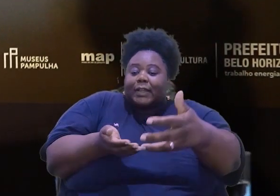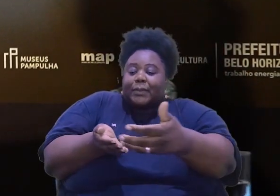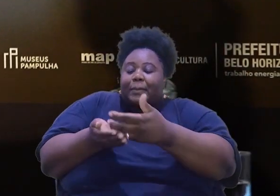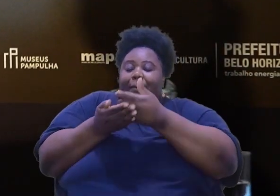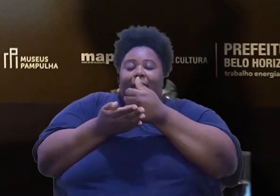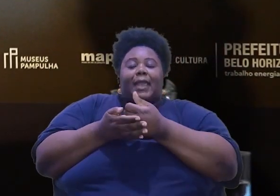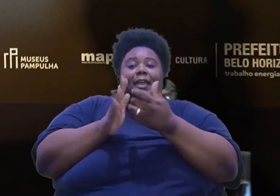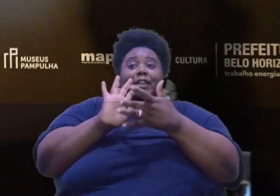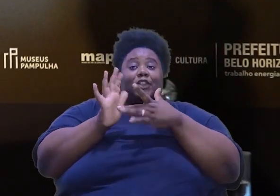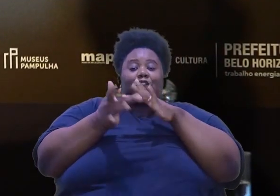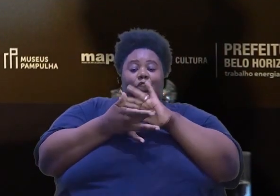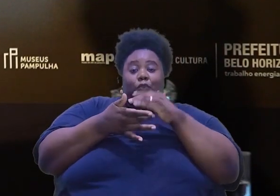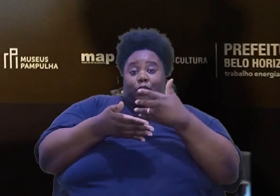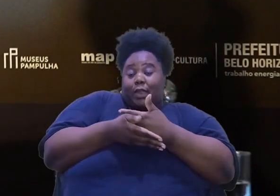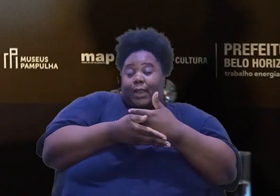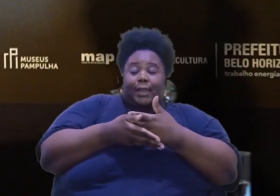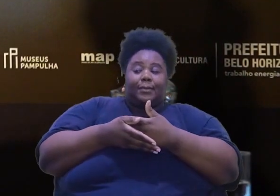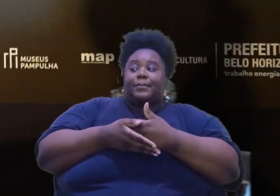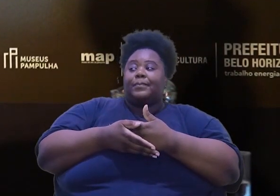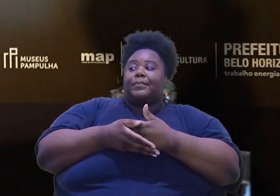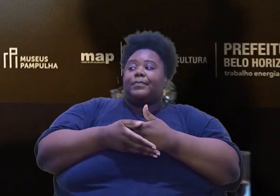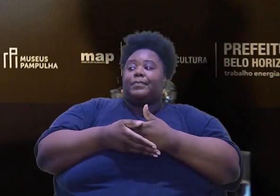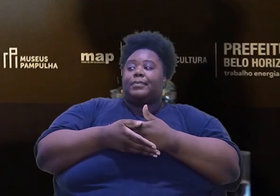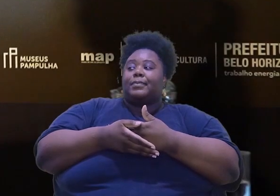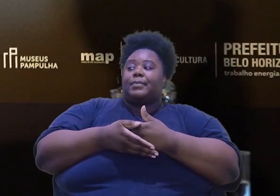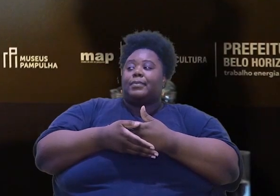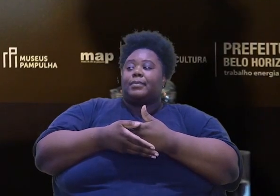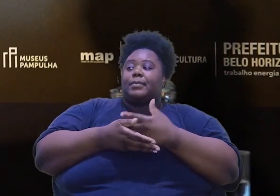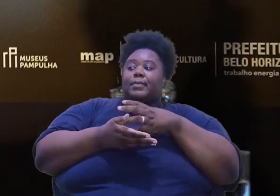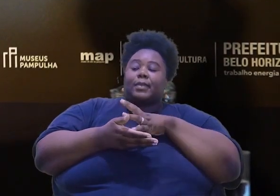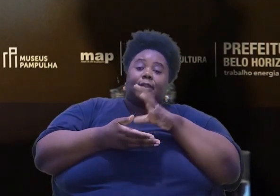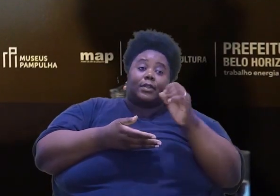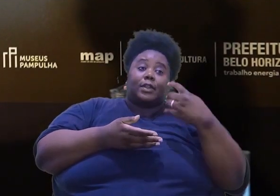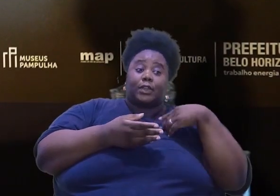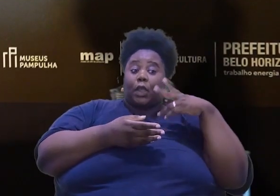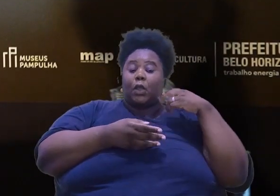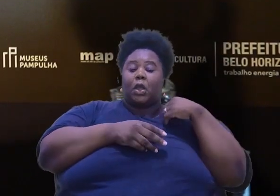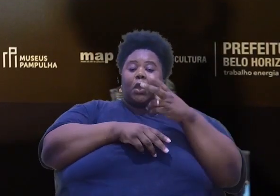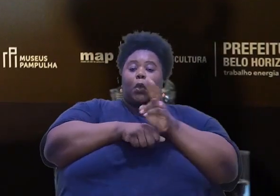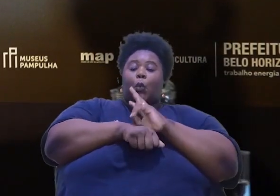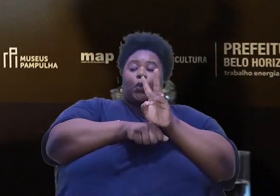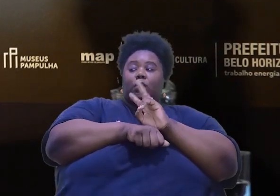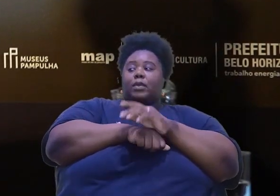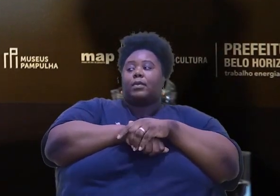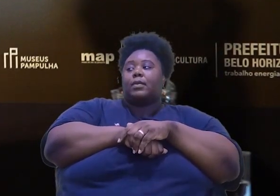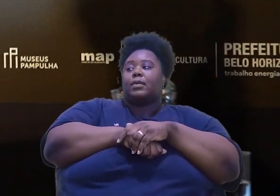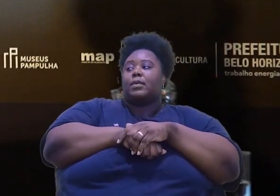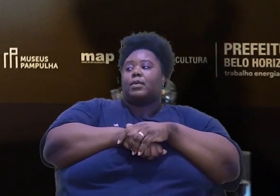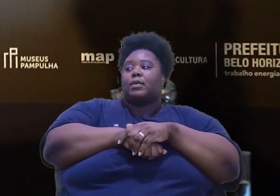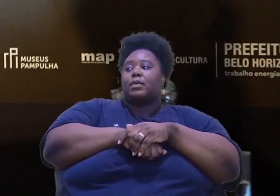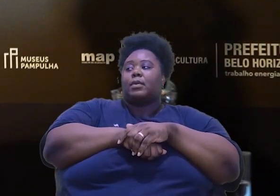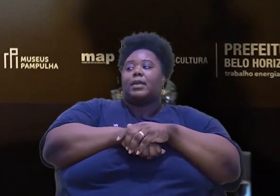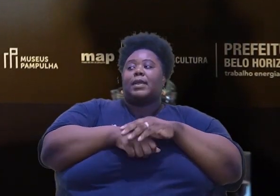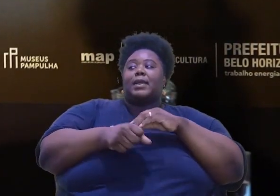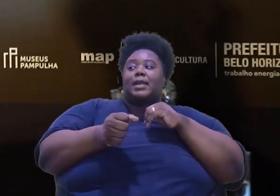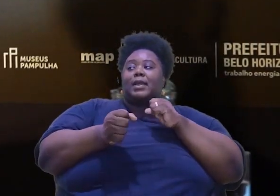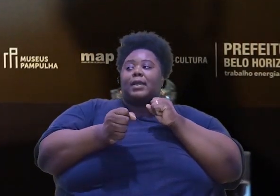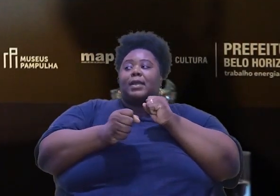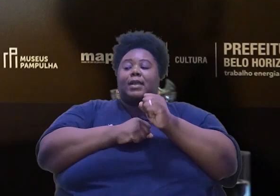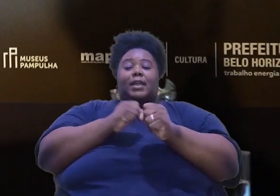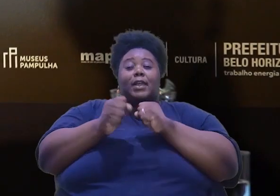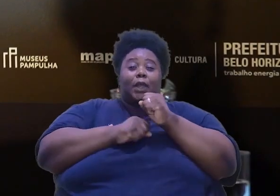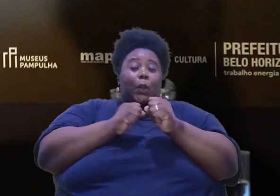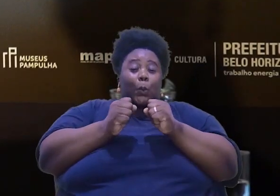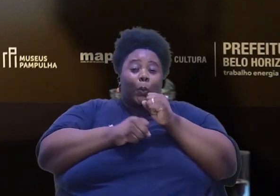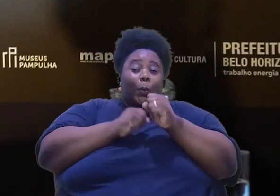Jesus. Quando ele pega a imagem e está saindo, vem o segurança, ele correndo, ele